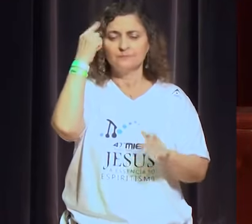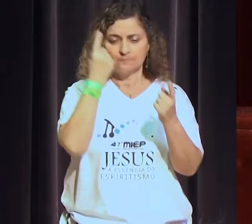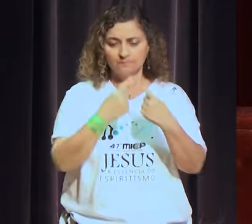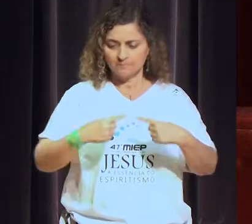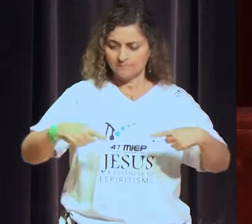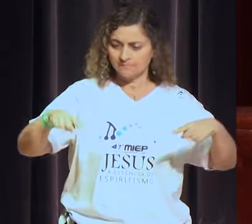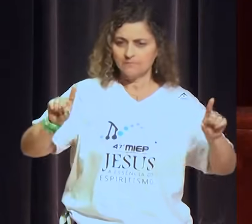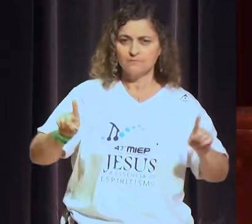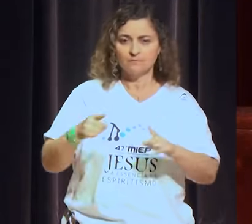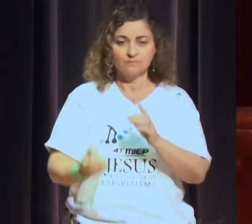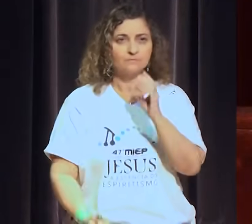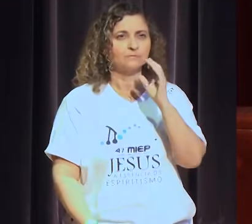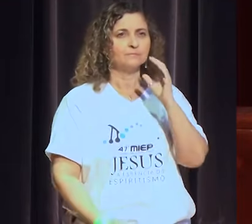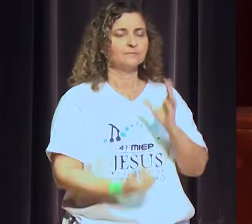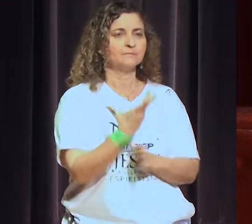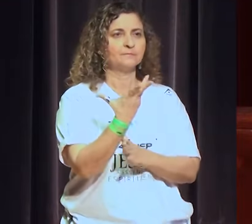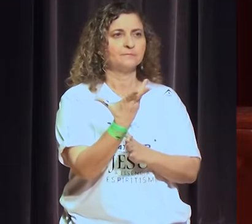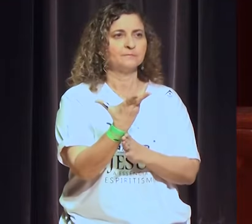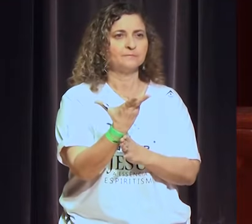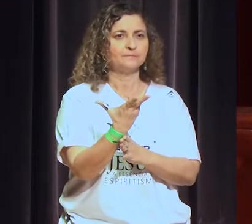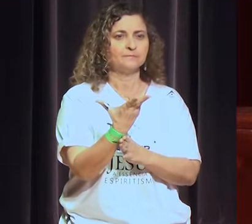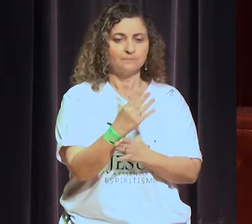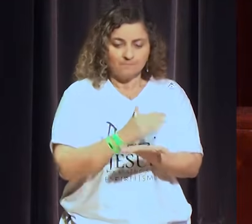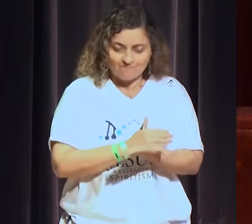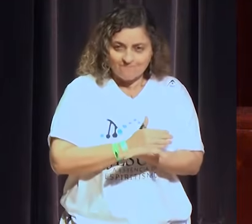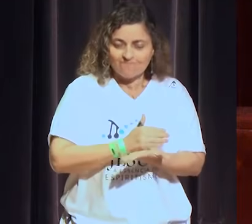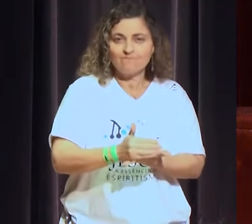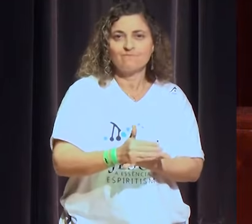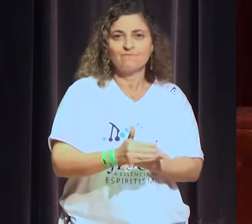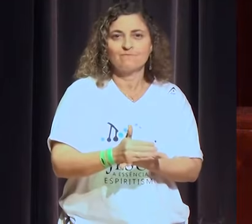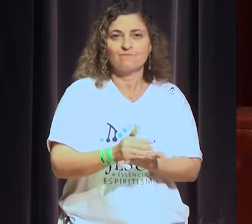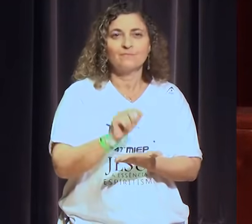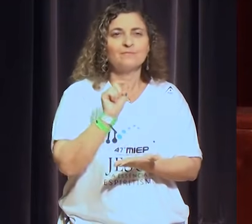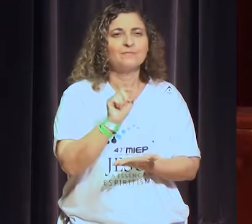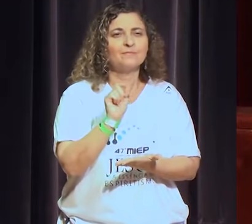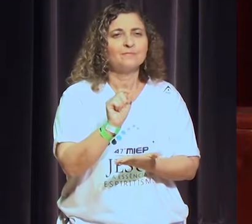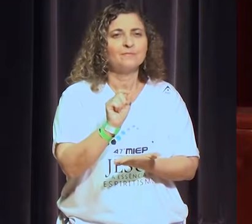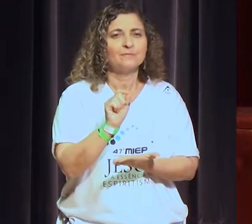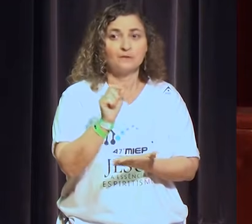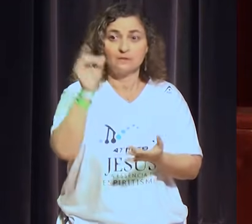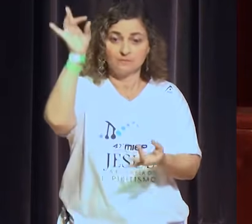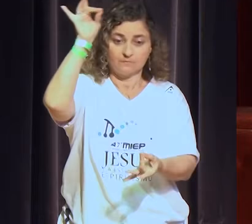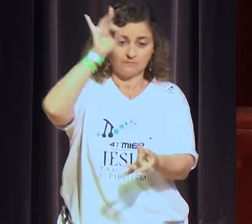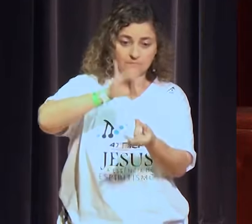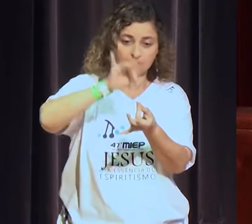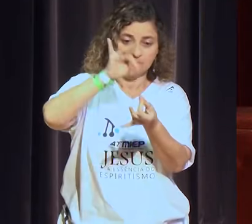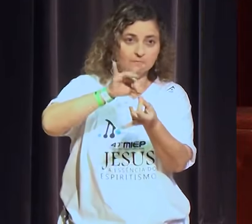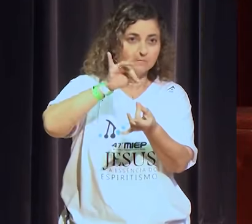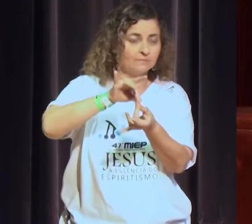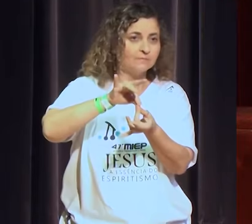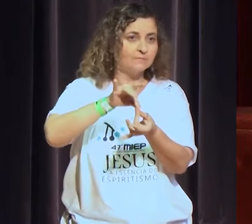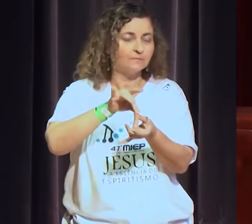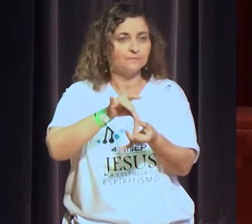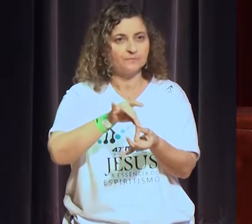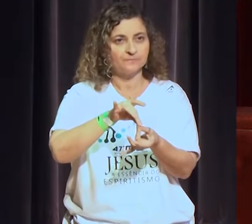musical surge a partir da contribuição de espíritos